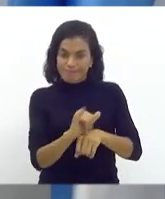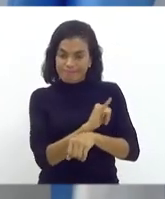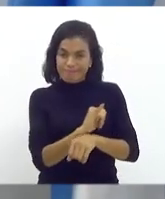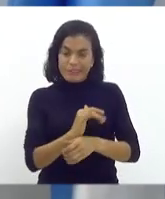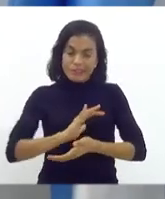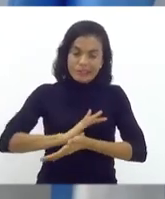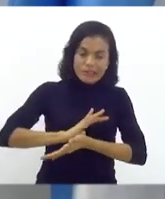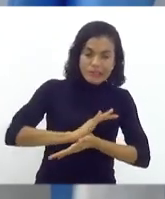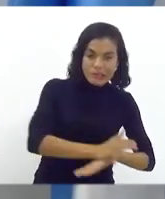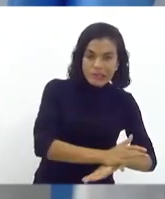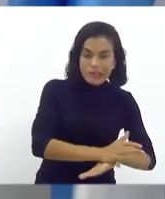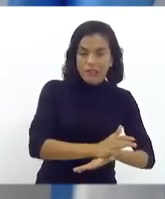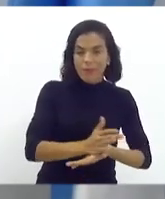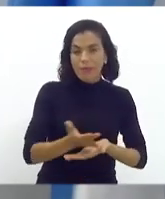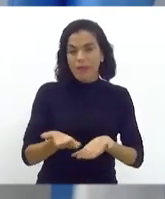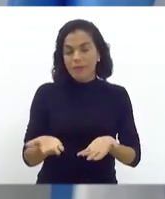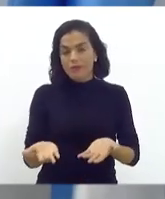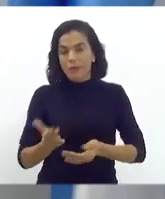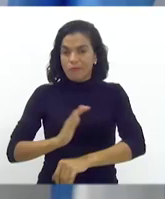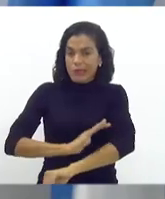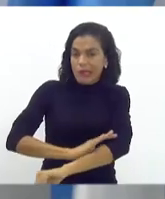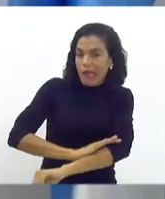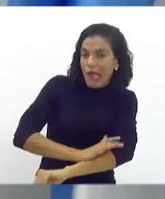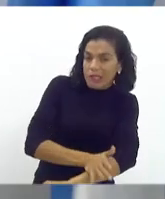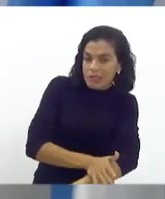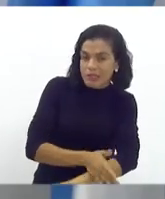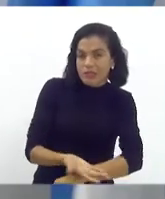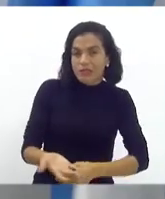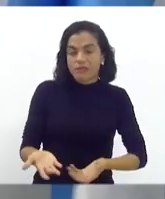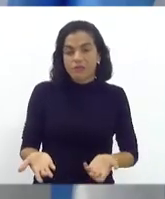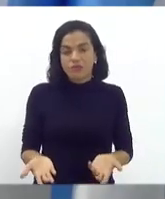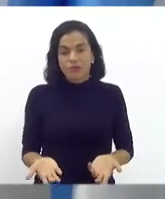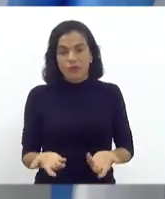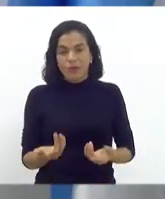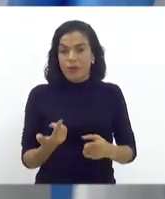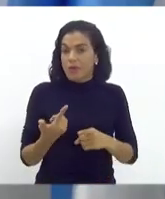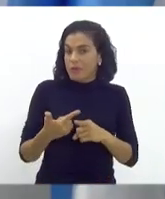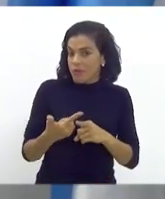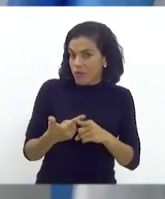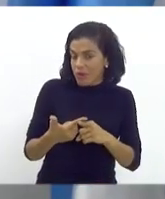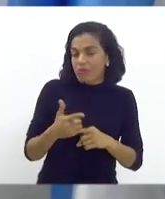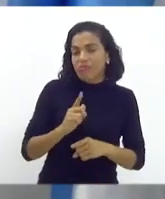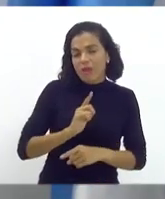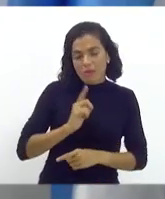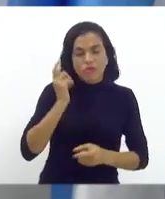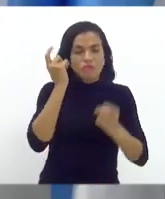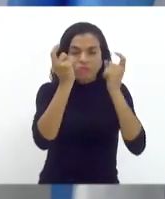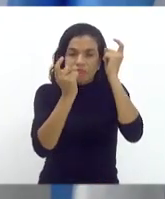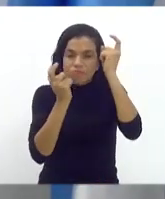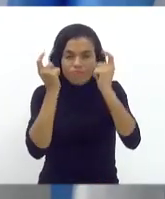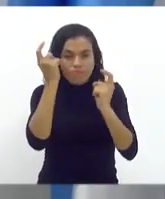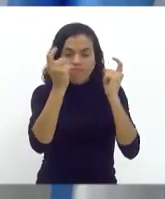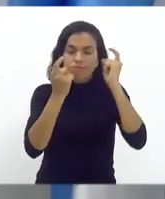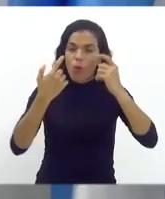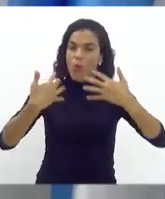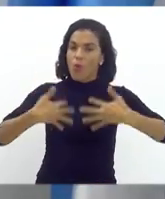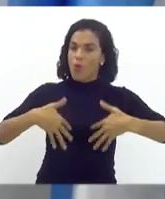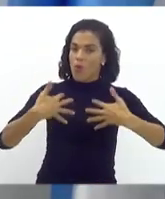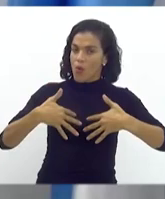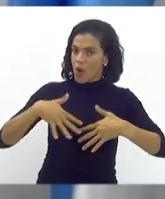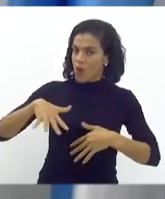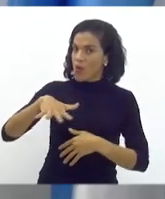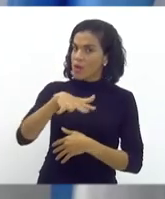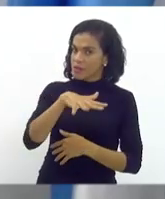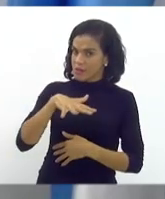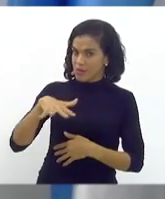discriminação de racismo um porque temos muita preocupação com a situação que